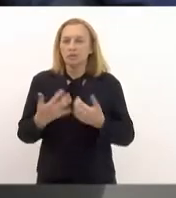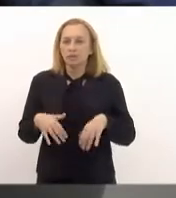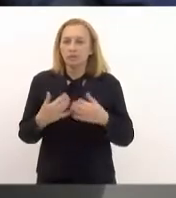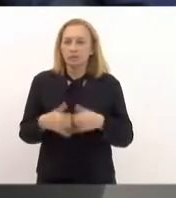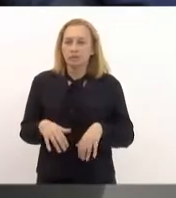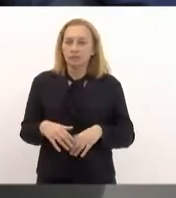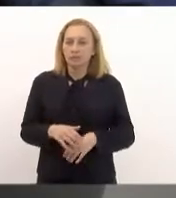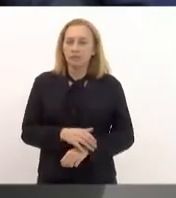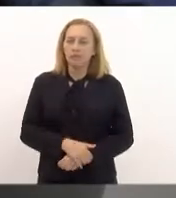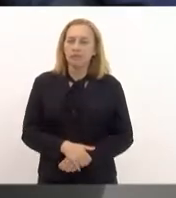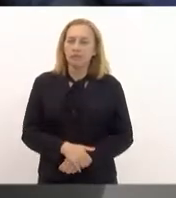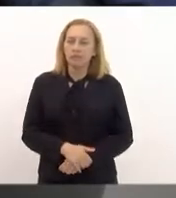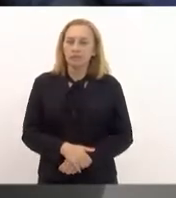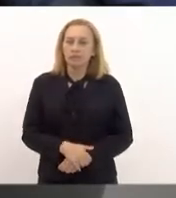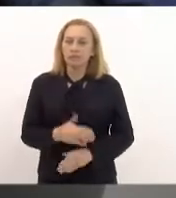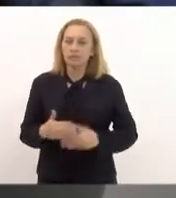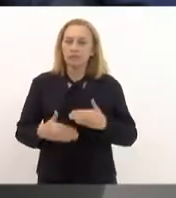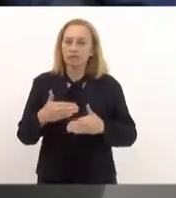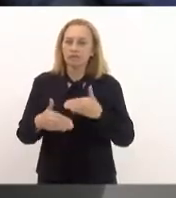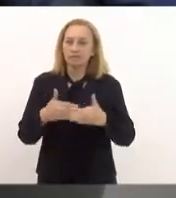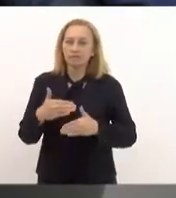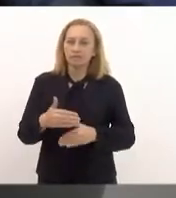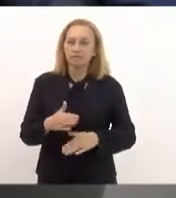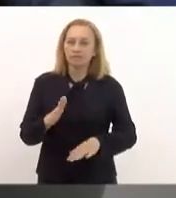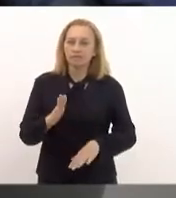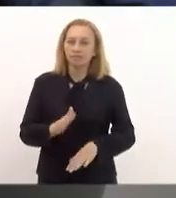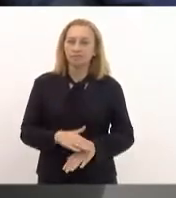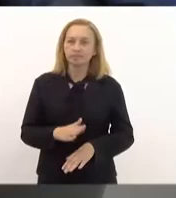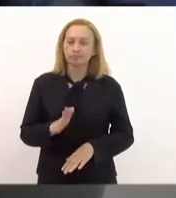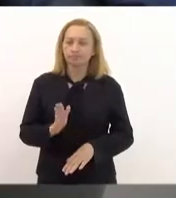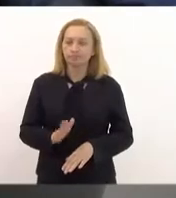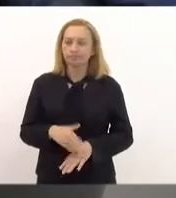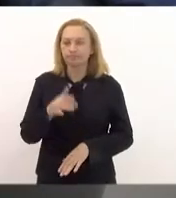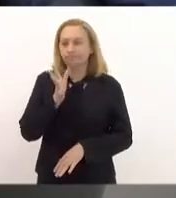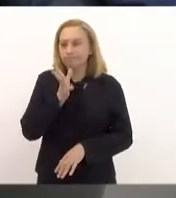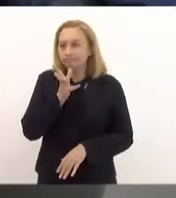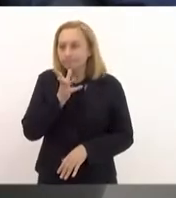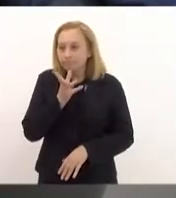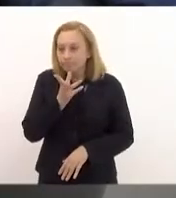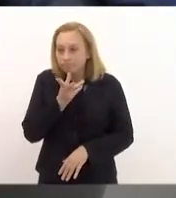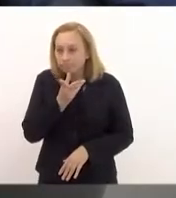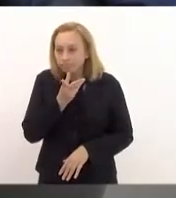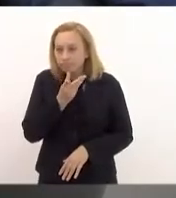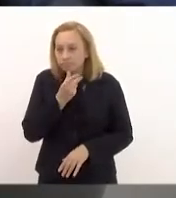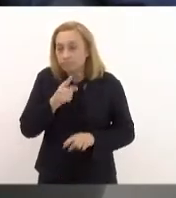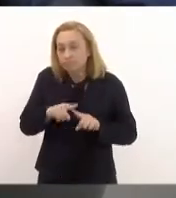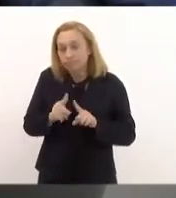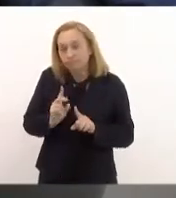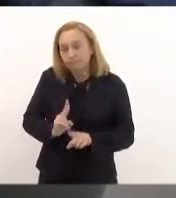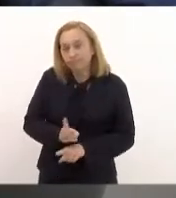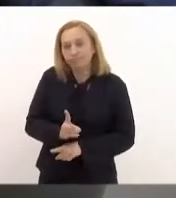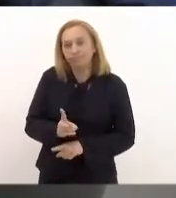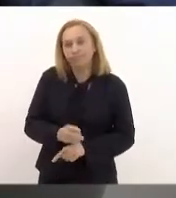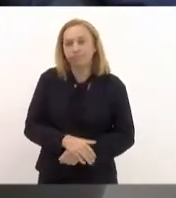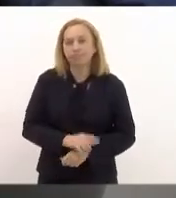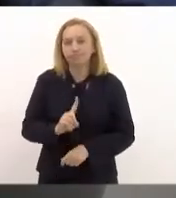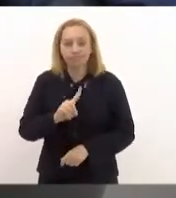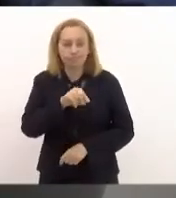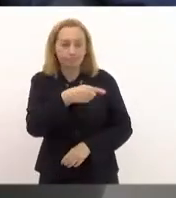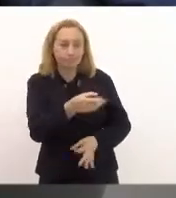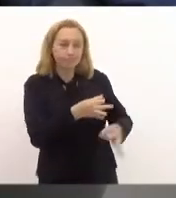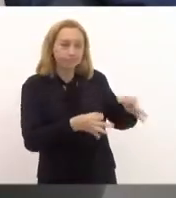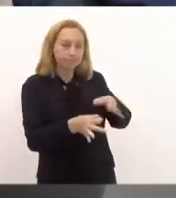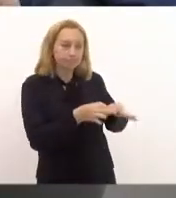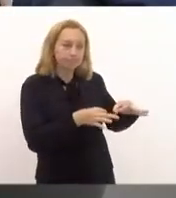Estatuto da Metrópole. Esse processo foi mais lento do que gostaríamos que fosse, mas é o que está em andamento. Os outros planos setoriais